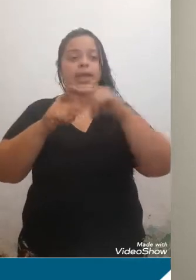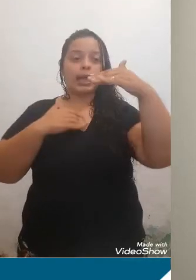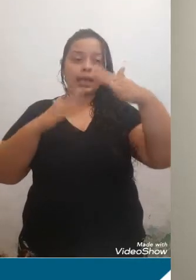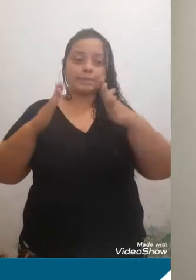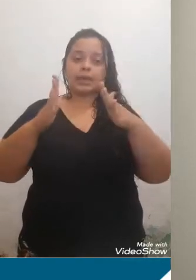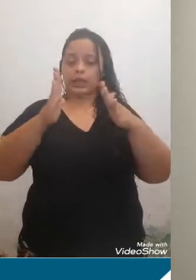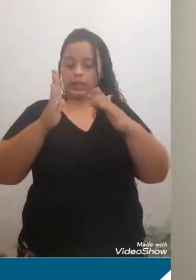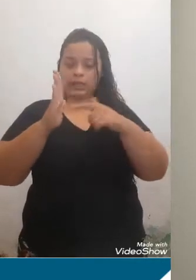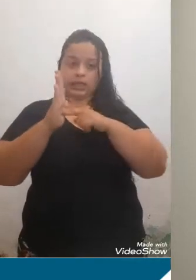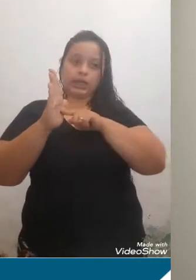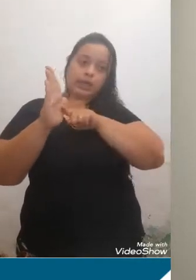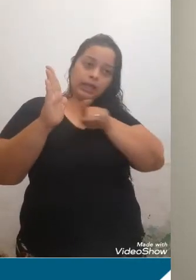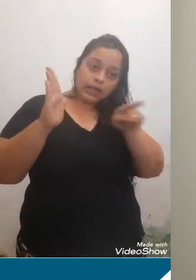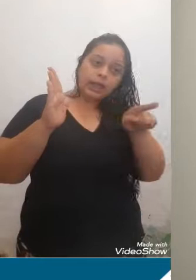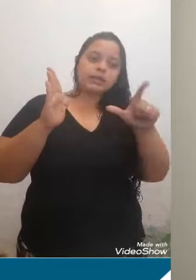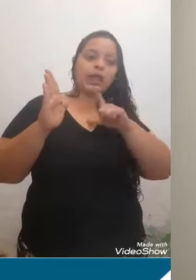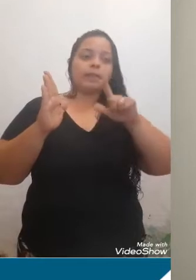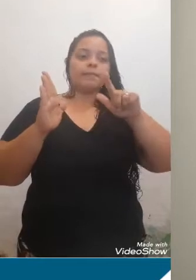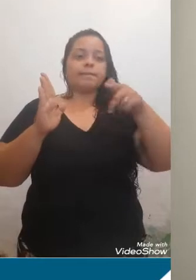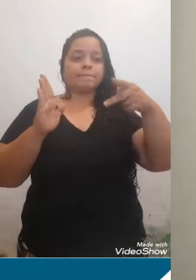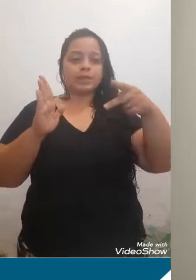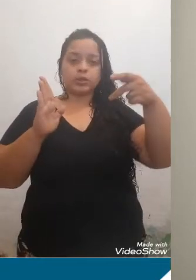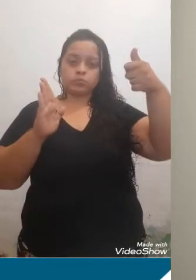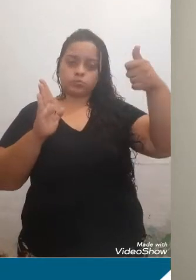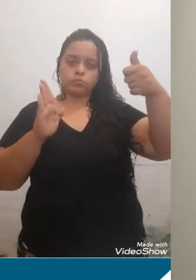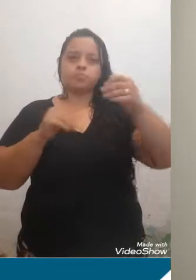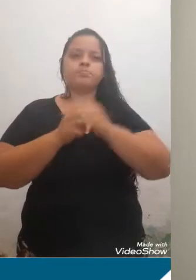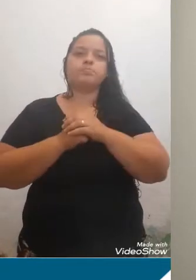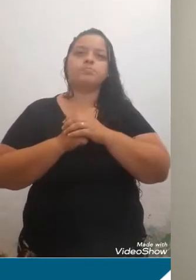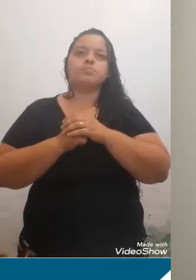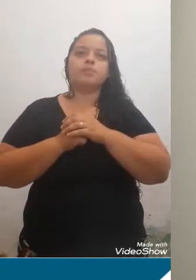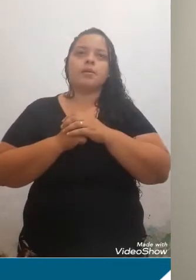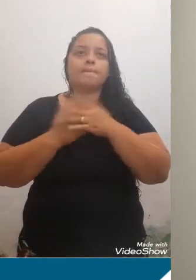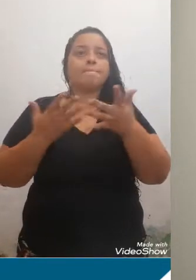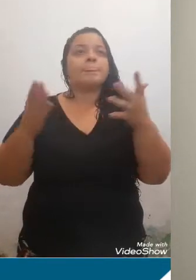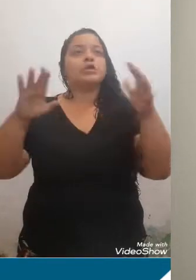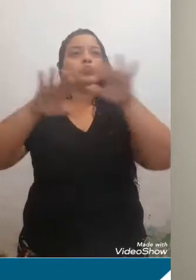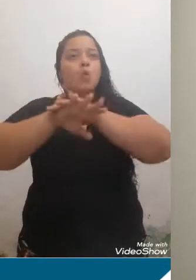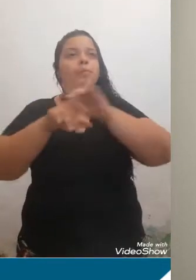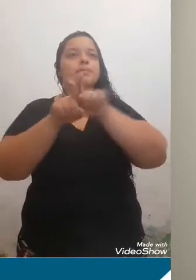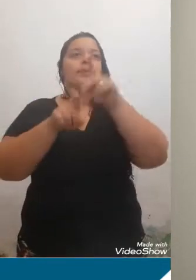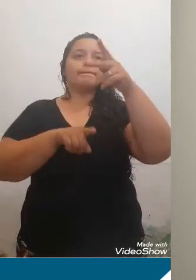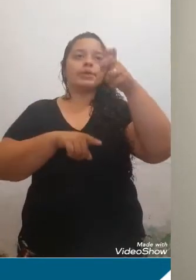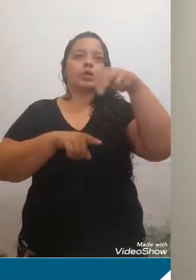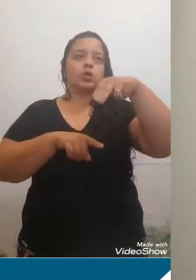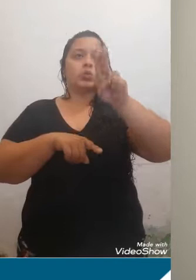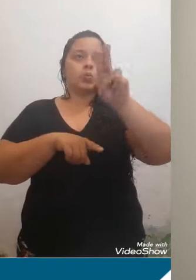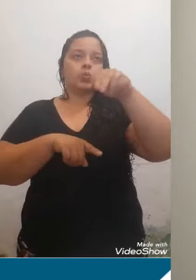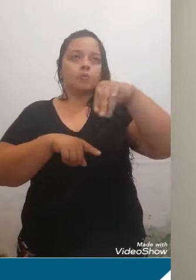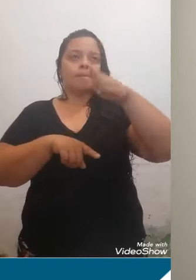fundo dela, até a imagem, a gente chama de P', beleza? Então vamos lá. Sombra e